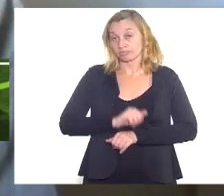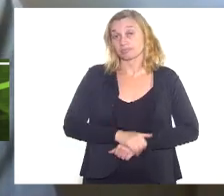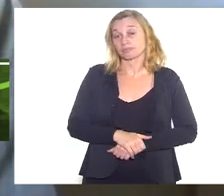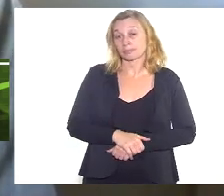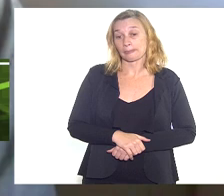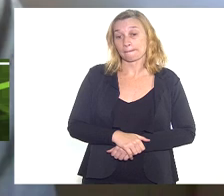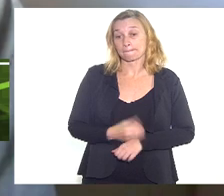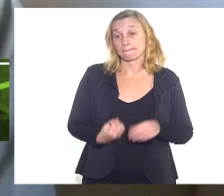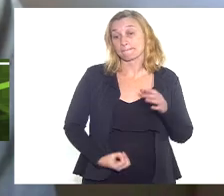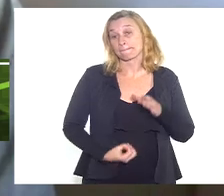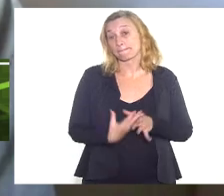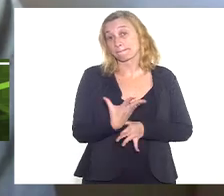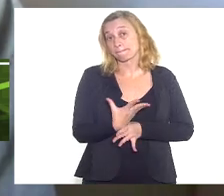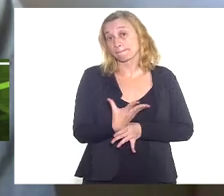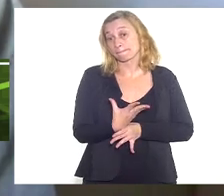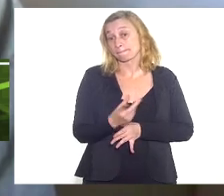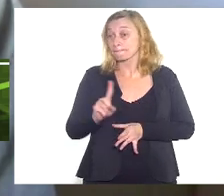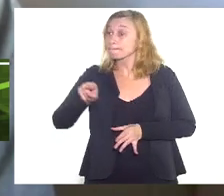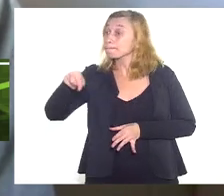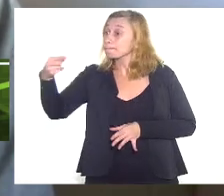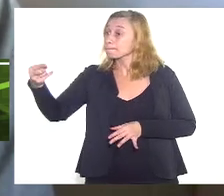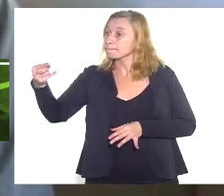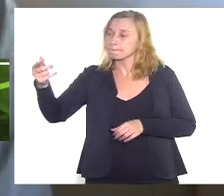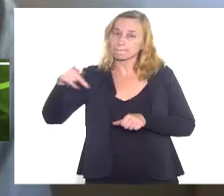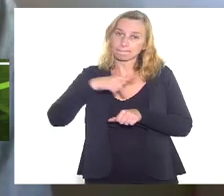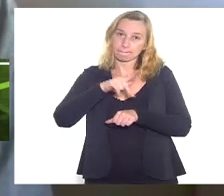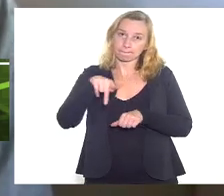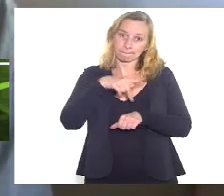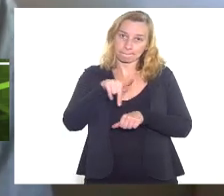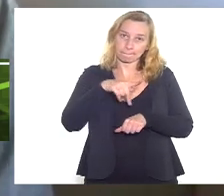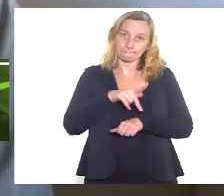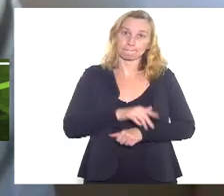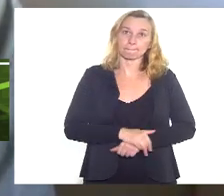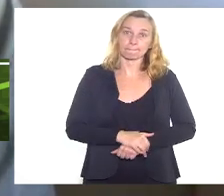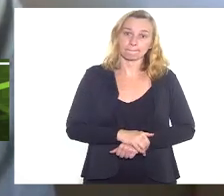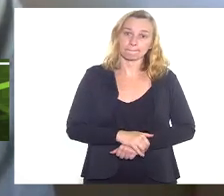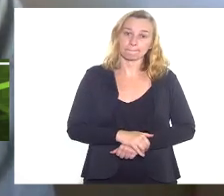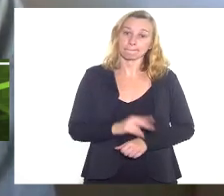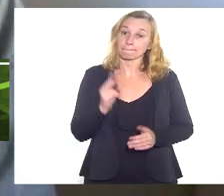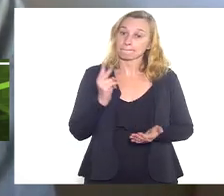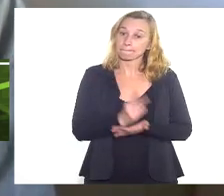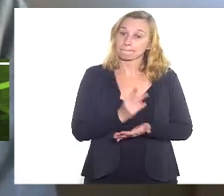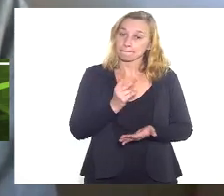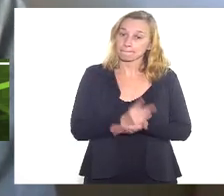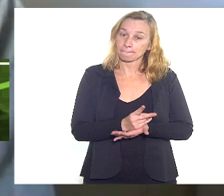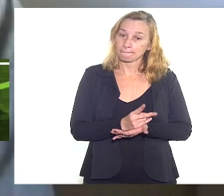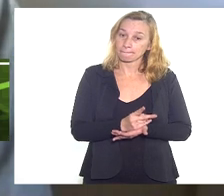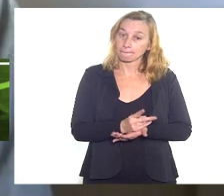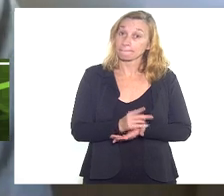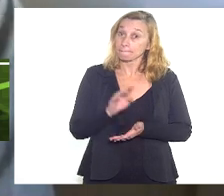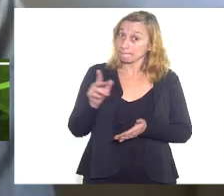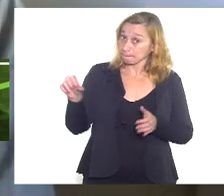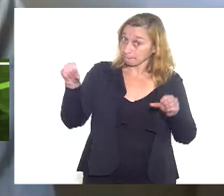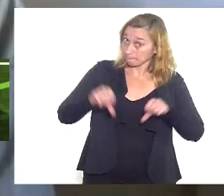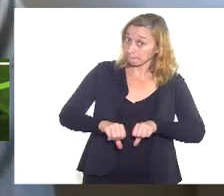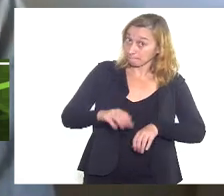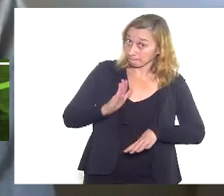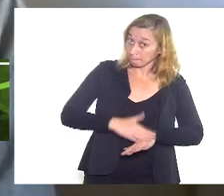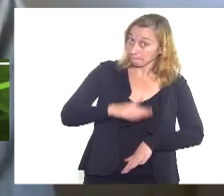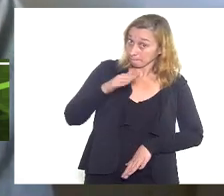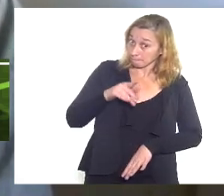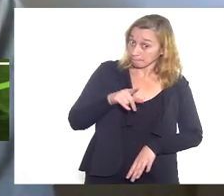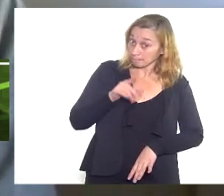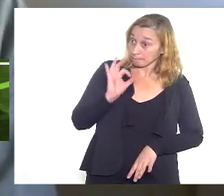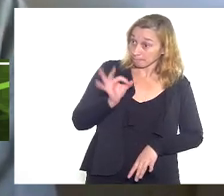que foi produzido em outro país, mesmo, e mais grave ainda, nesse caso